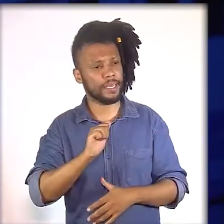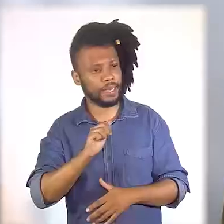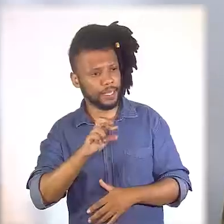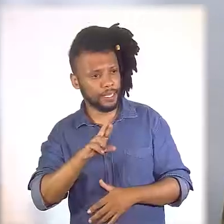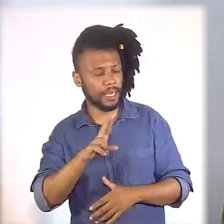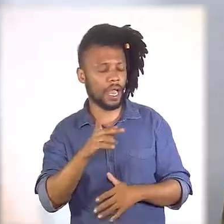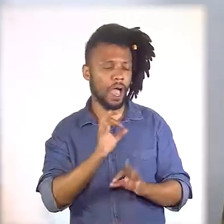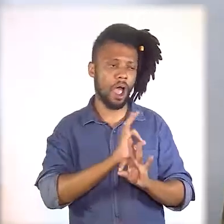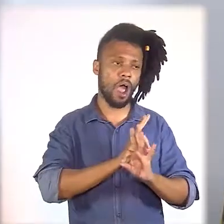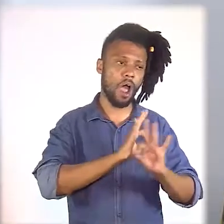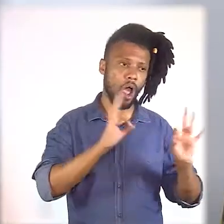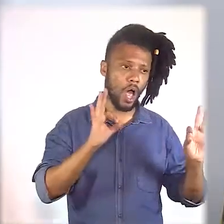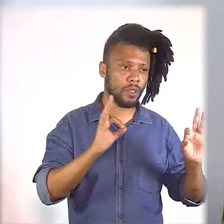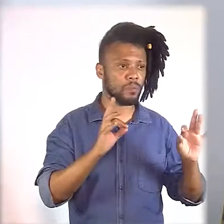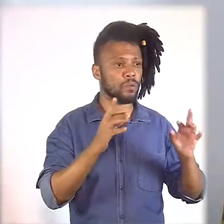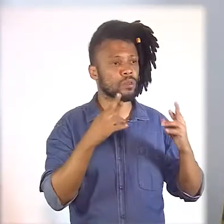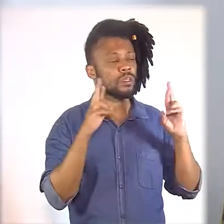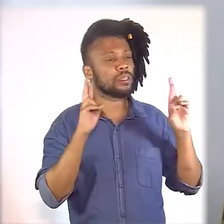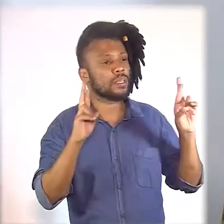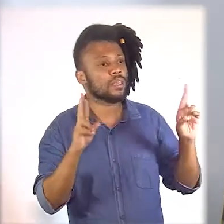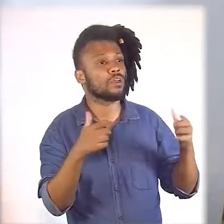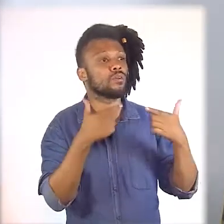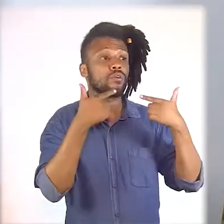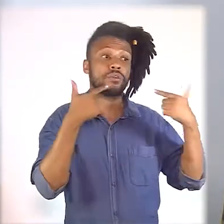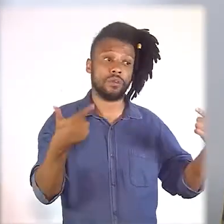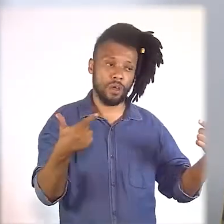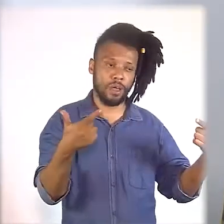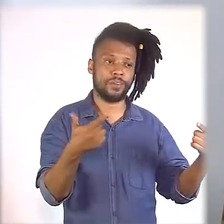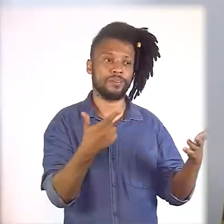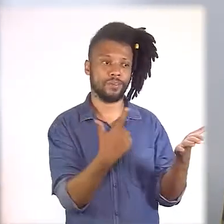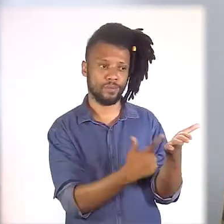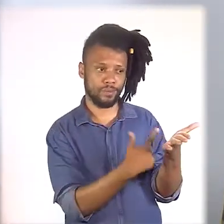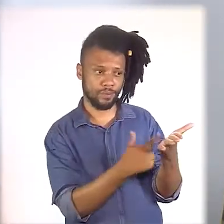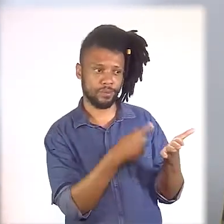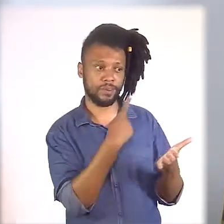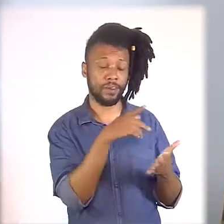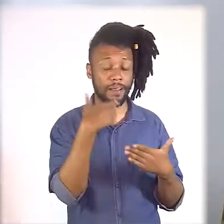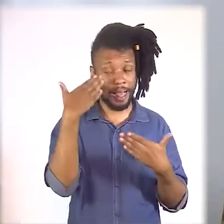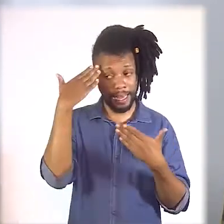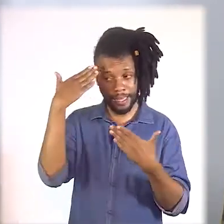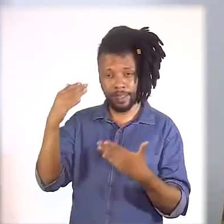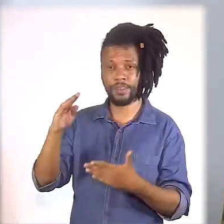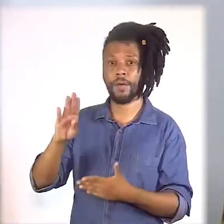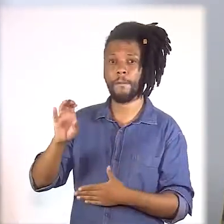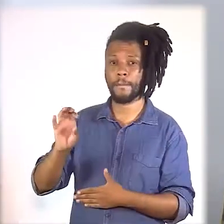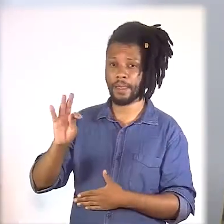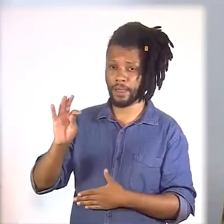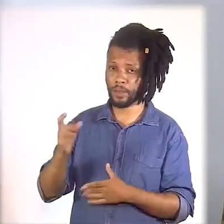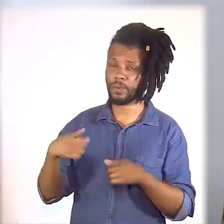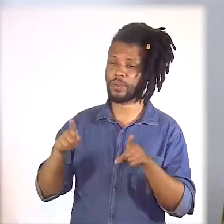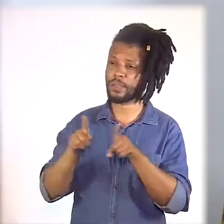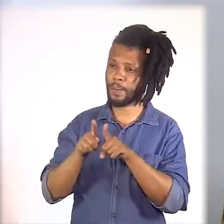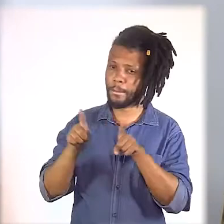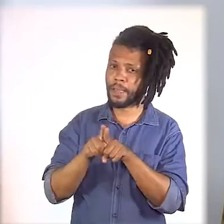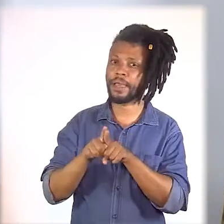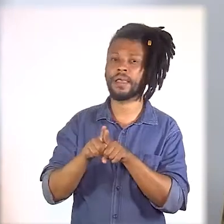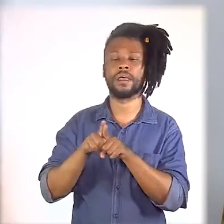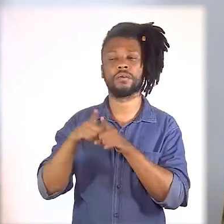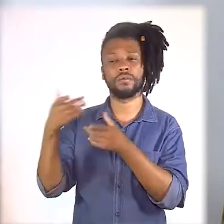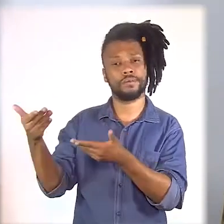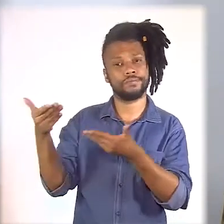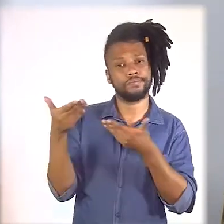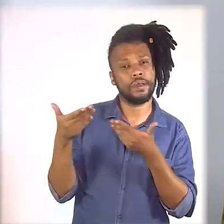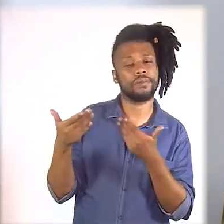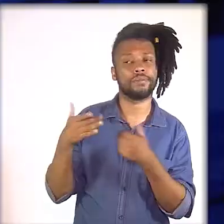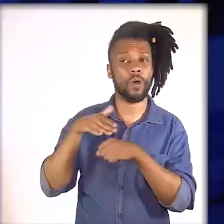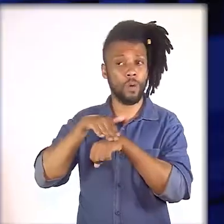César, pelo livro ótimo, desejo sorte aí e sucesso com seu livro. Agradeço muito ao Beto também por ter